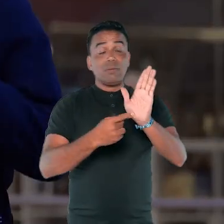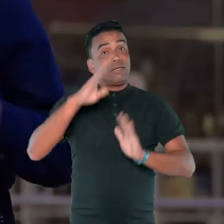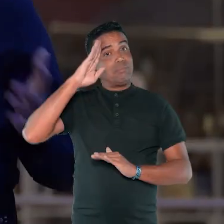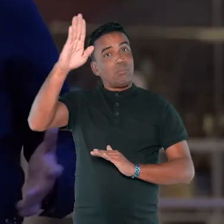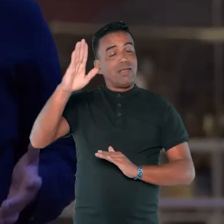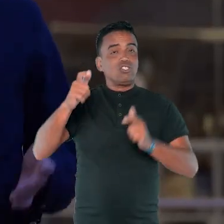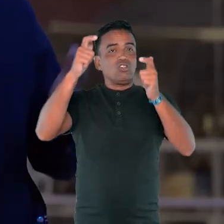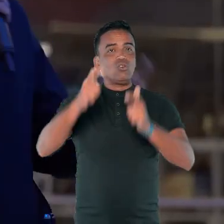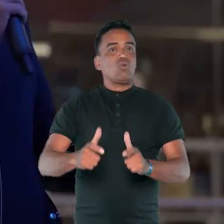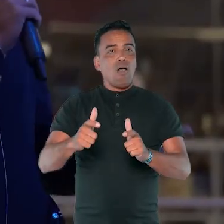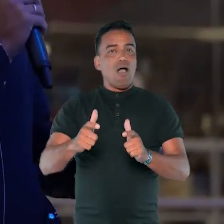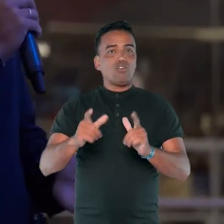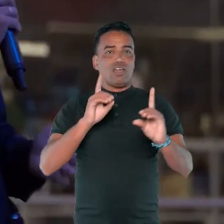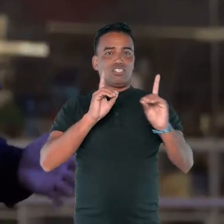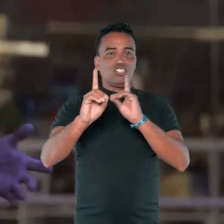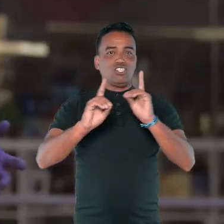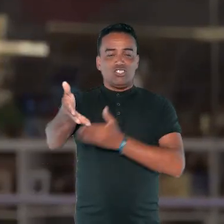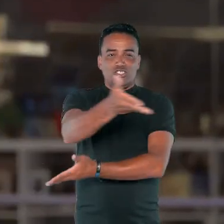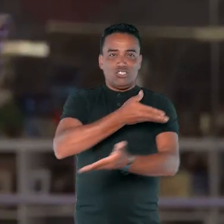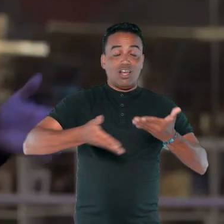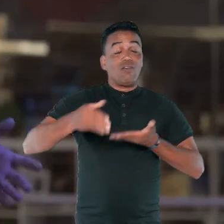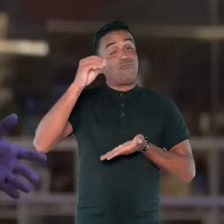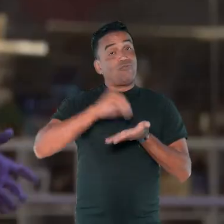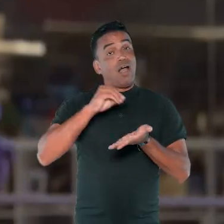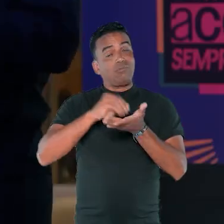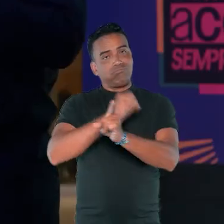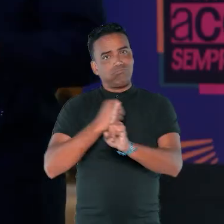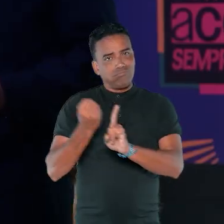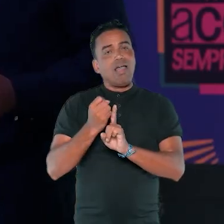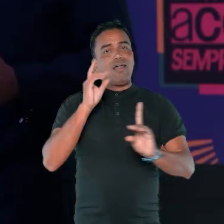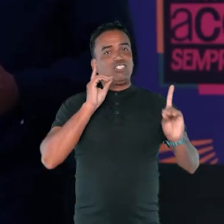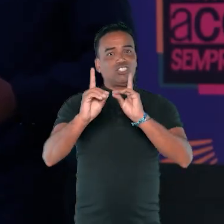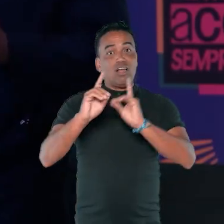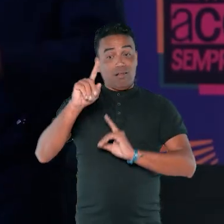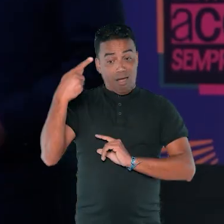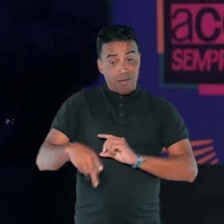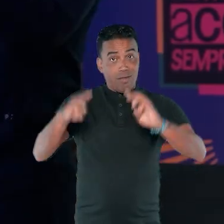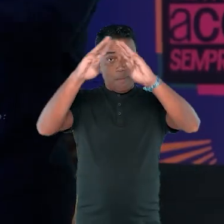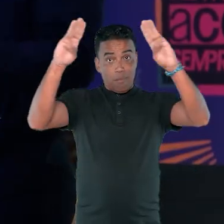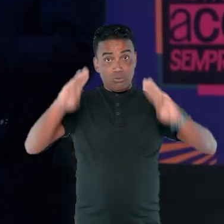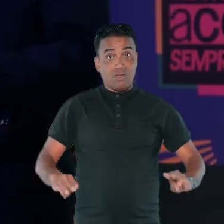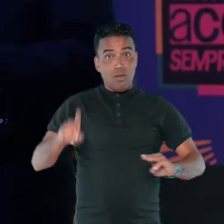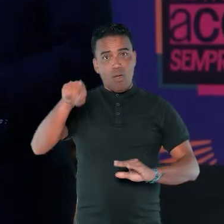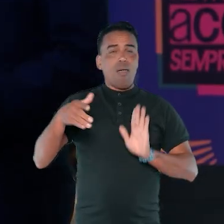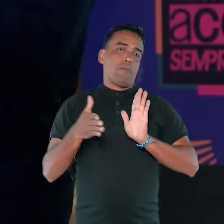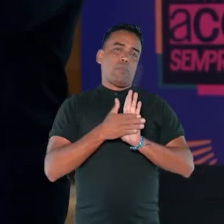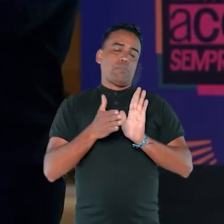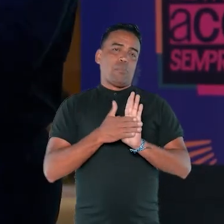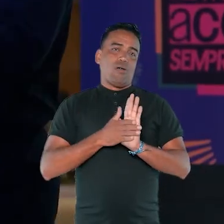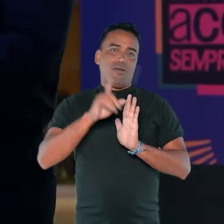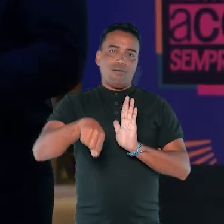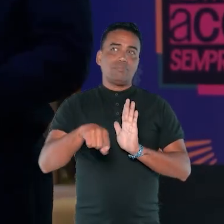consiga dialogar. O que falta hoje na nossa sociedade é diálogo. E esse museu, né, Piquet, ele nasceu com esse propósito. Ele